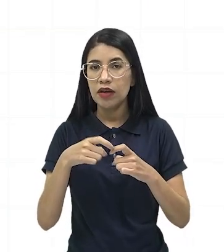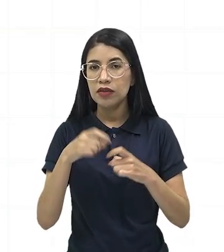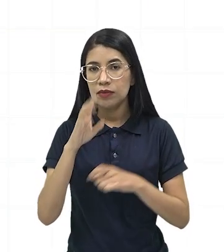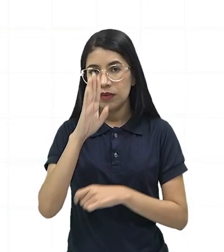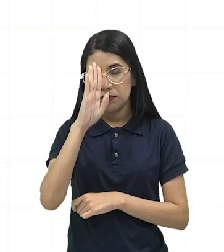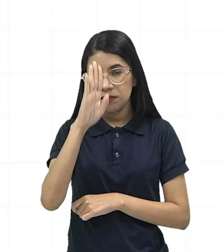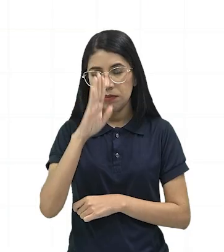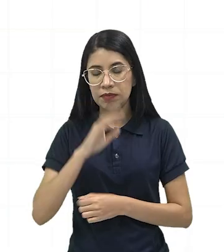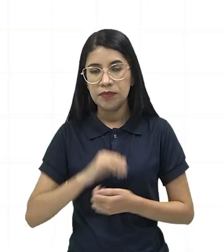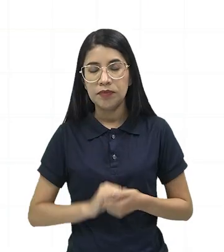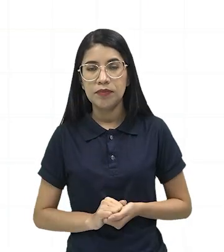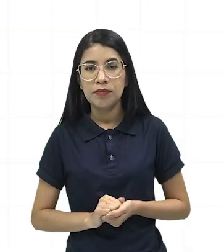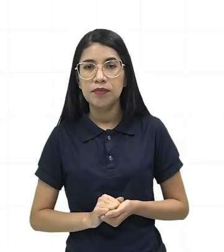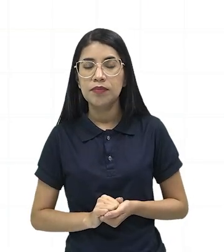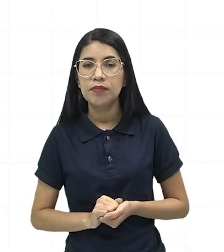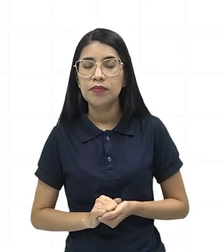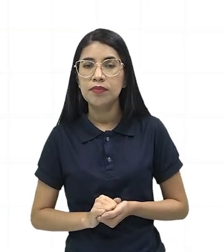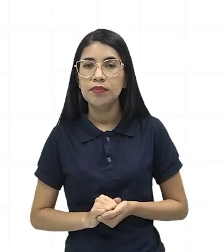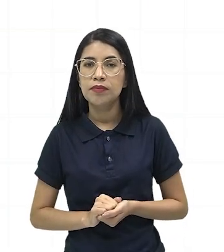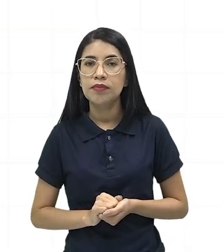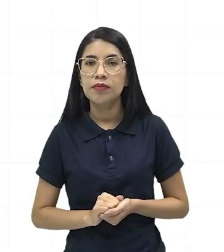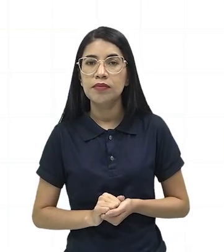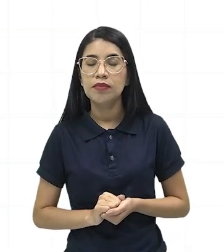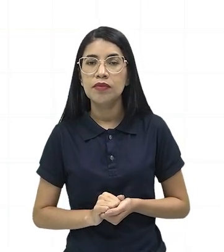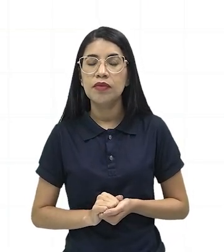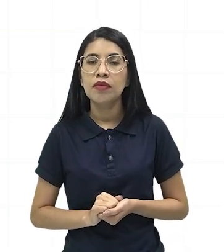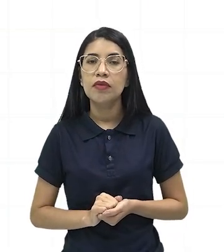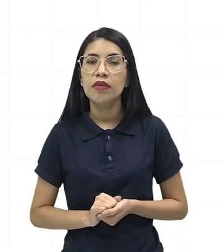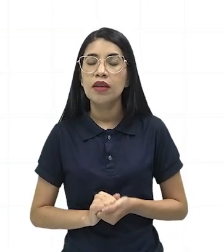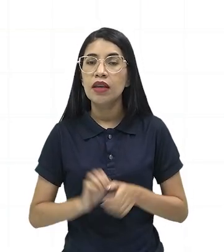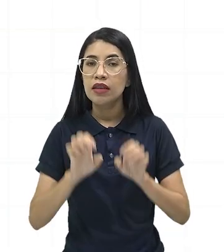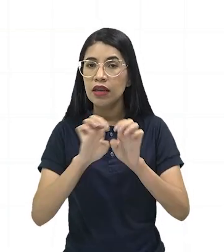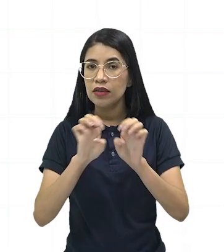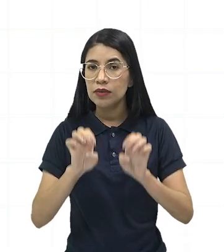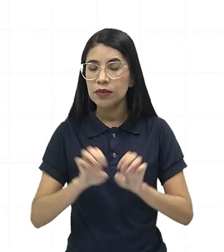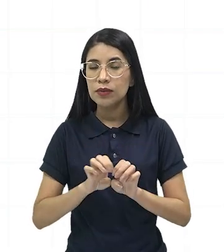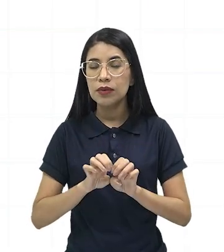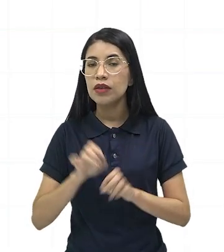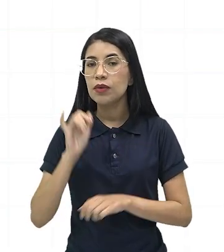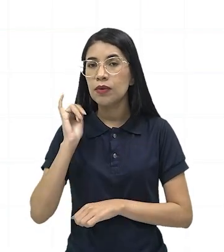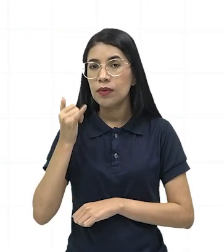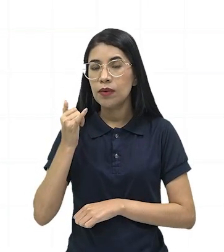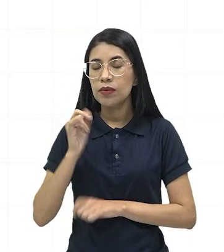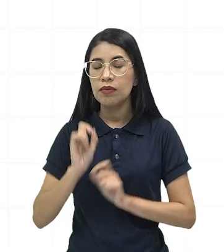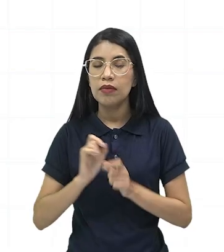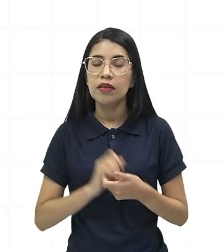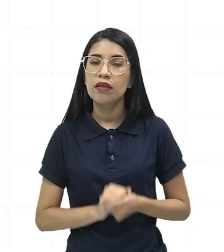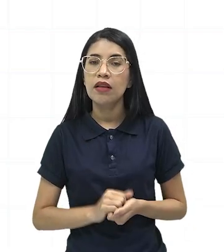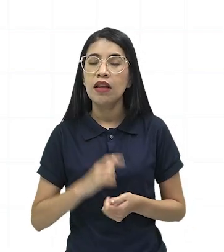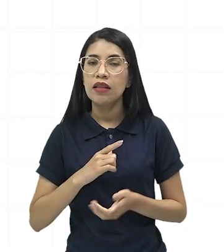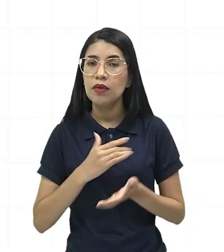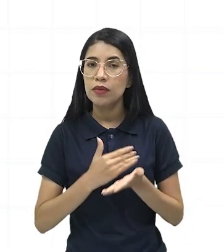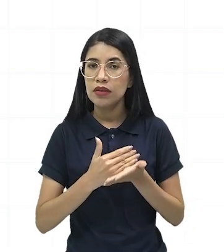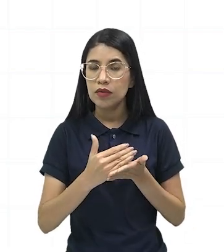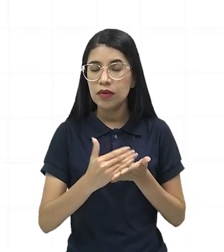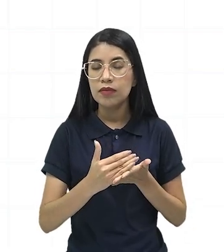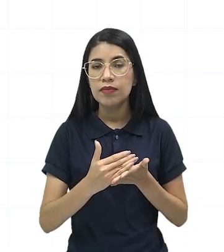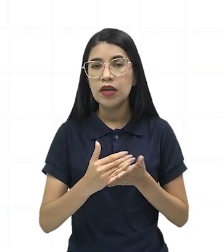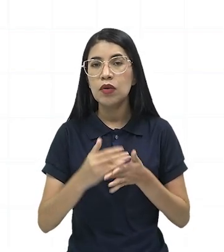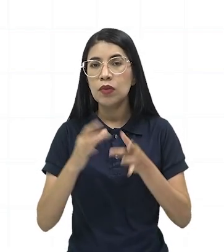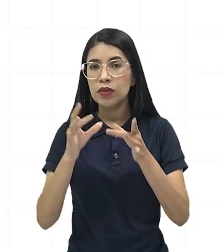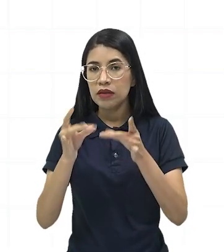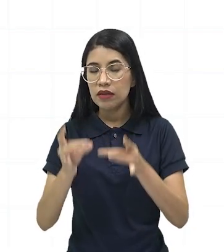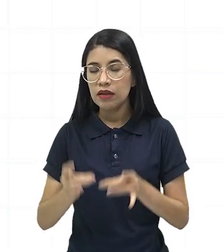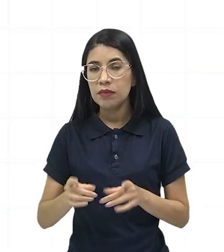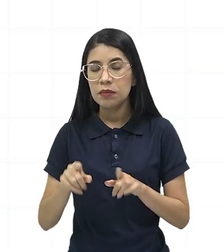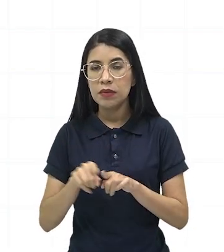o alienista. E na estrutura do conto nós vamos ter uma situação inicial, o desenvolvimento e a situação